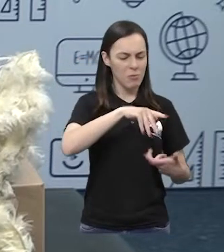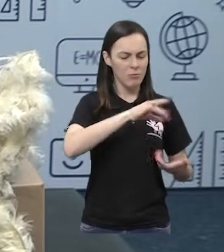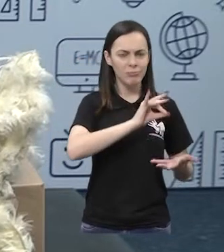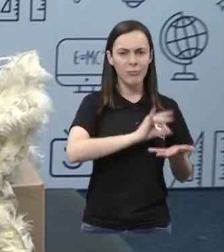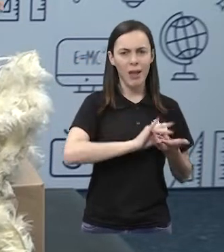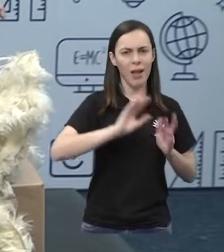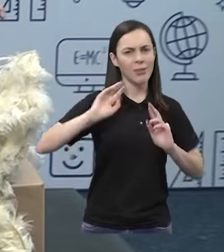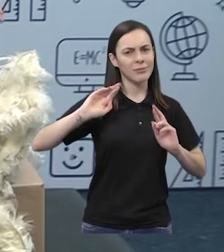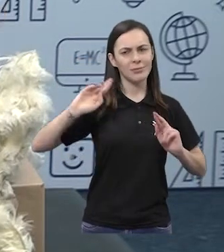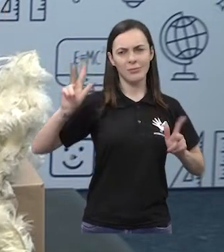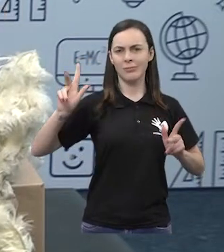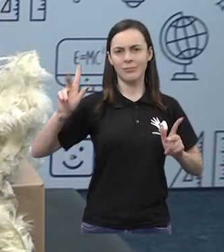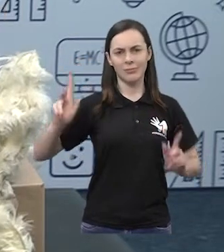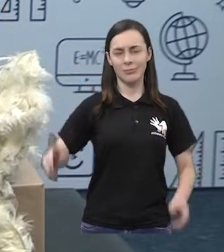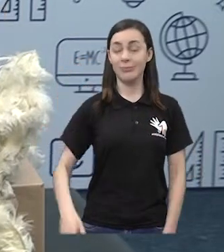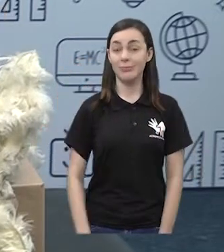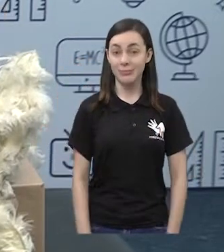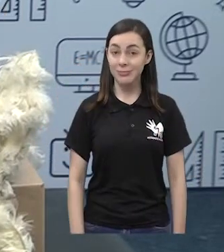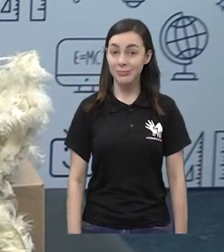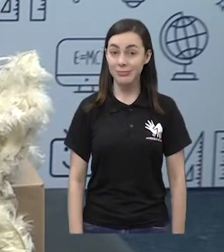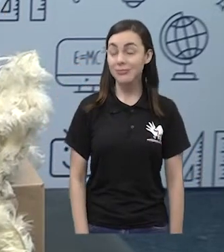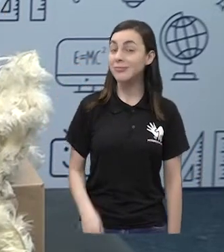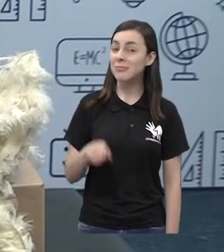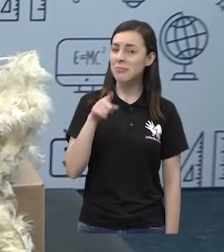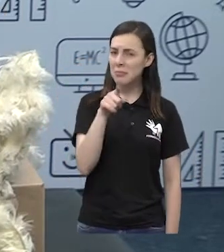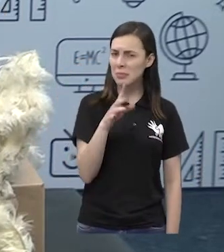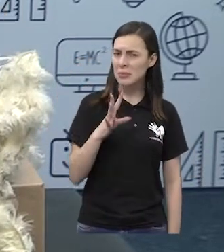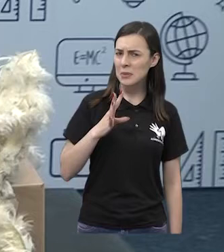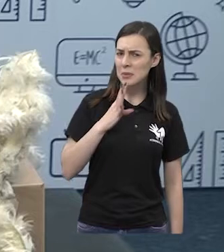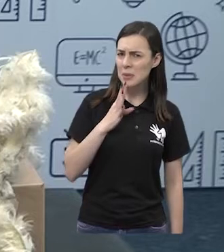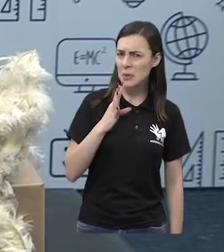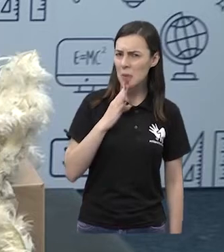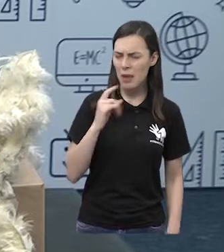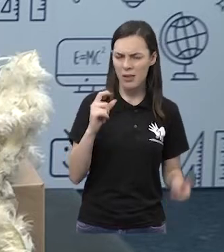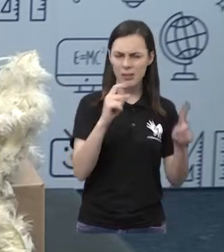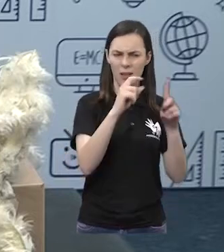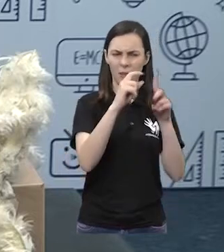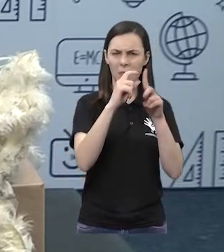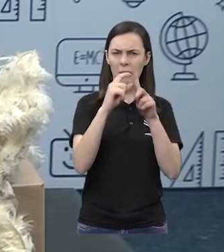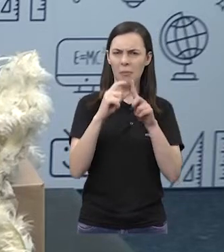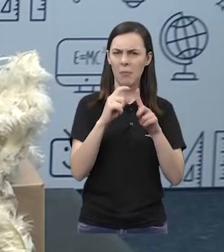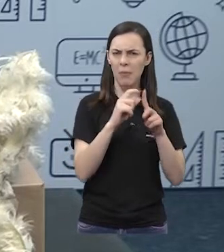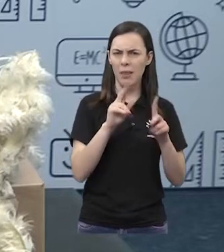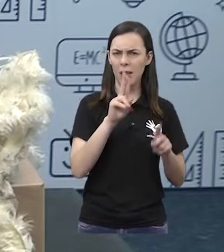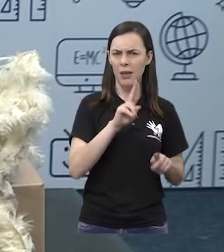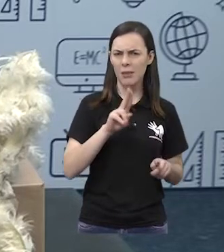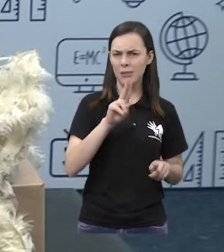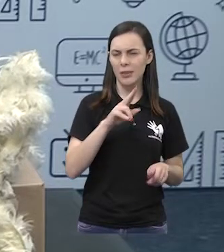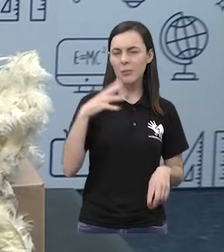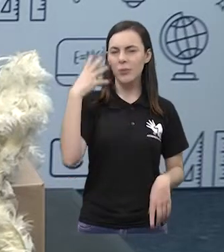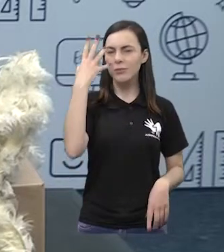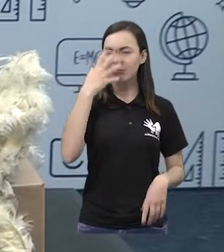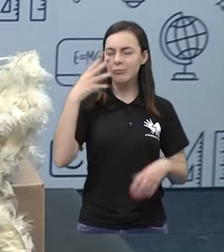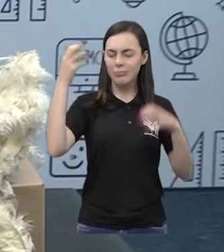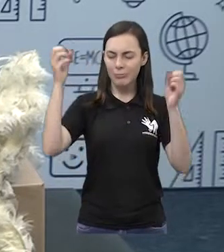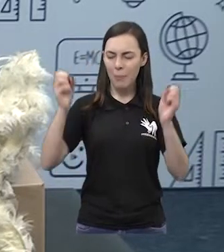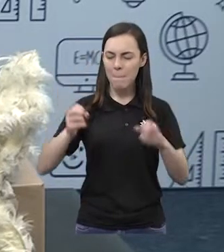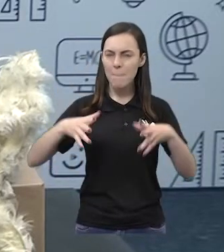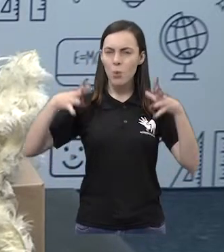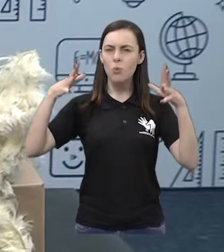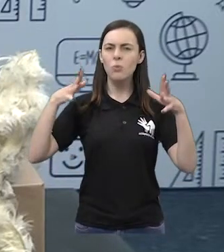do mundo em que a gente vive não é você por acaso conhece algumas palavras de